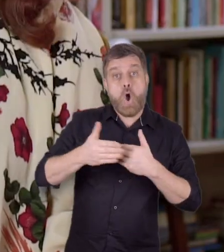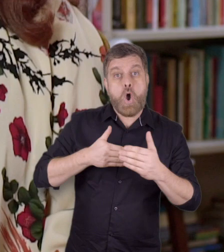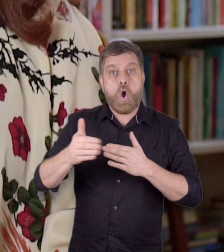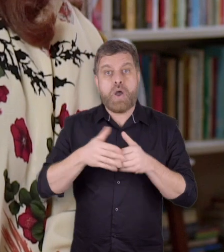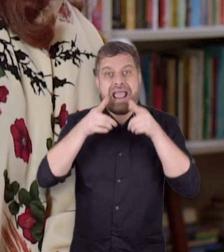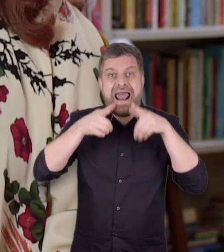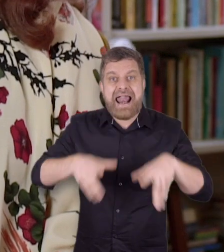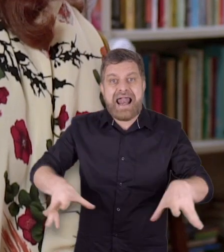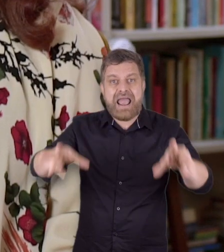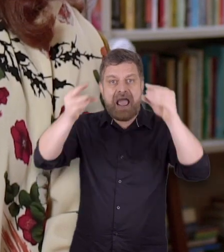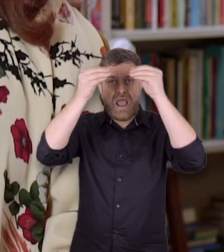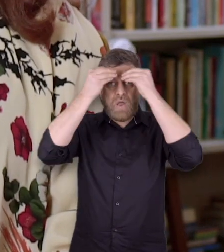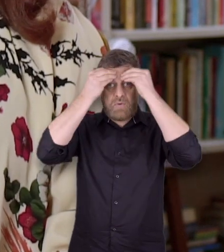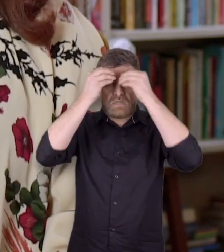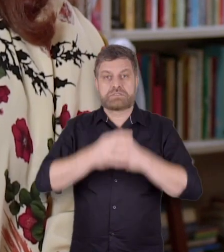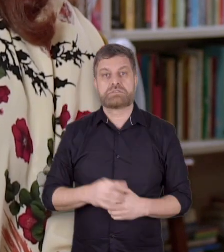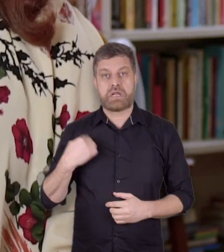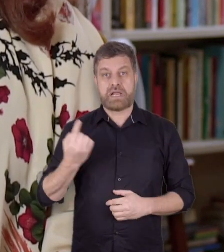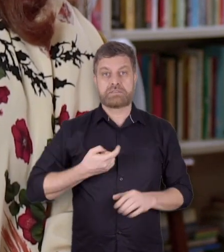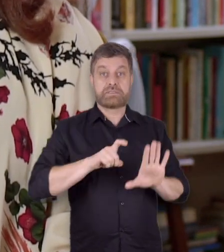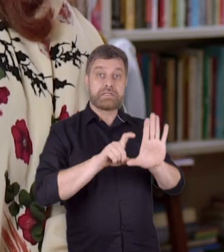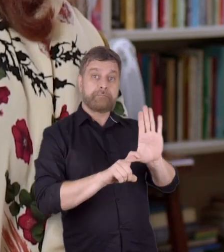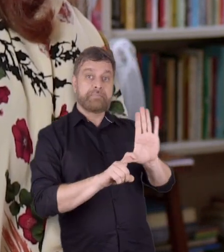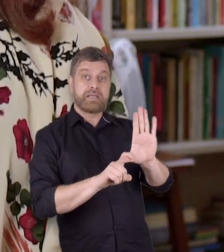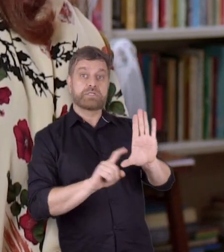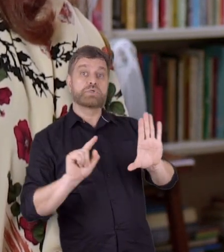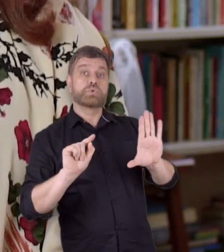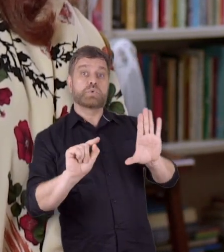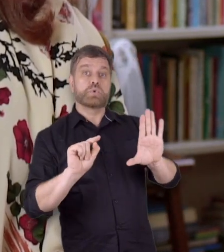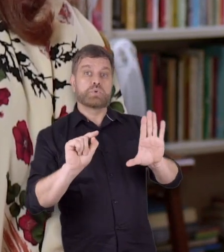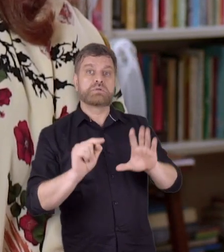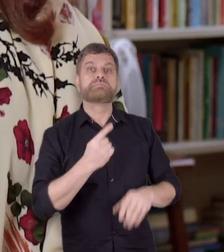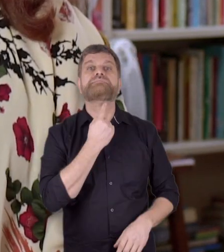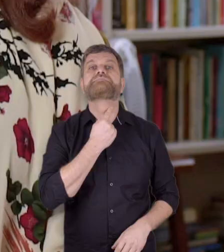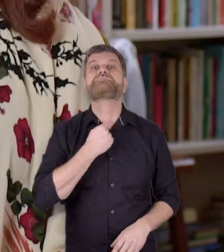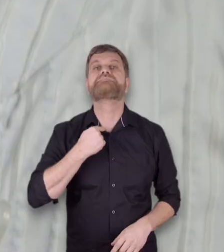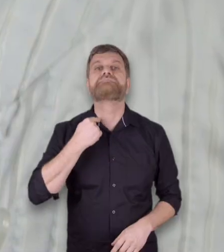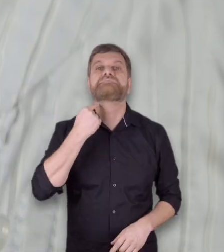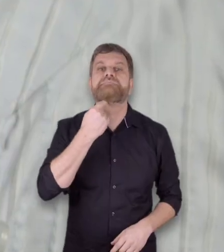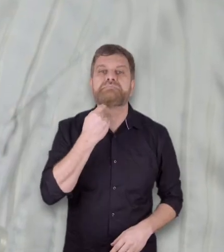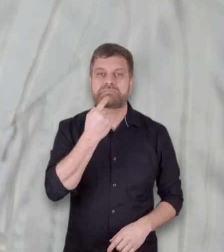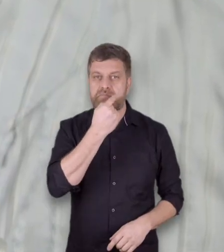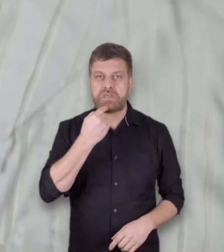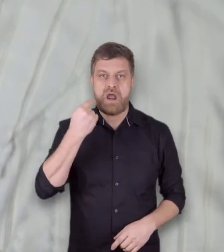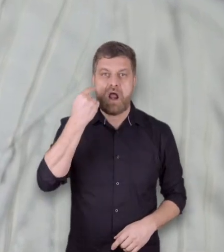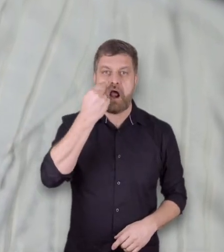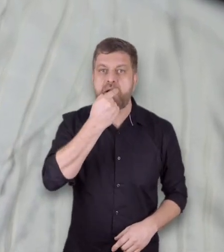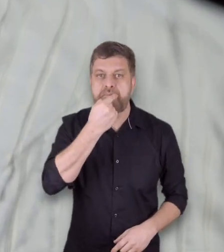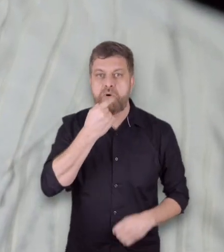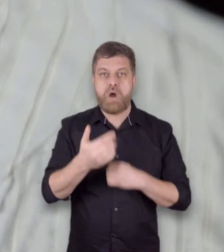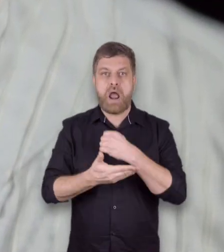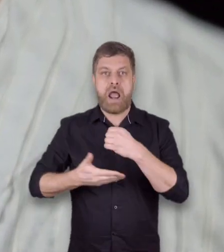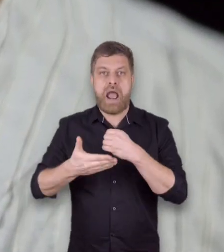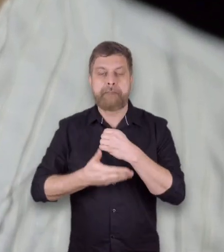qualquer outra linguagem, nós dependemos, o humano depende de um certo tipo